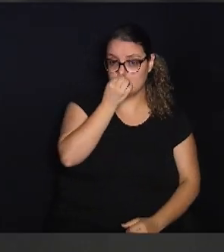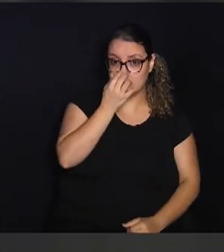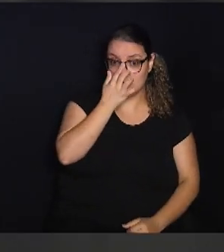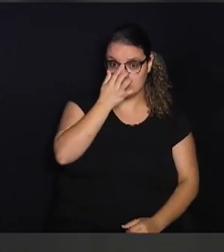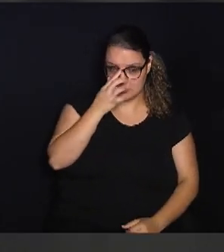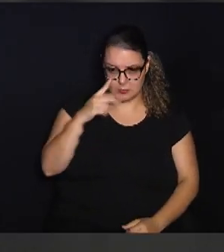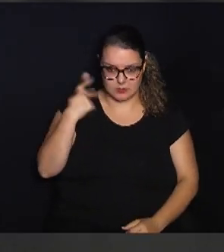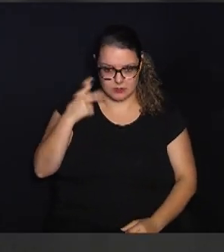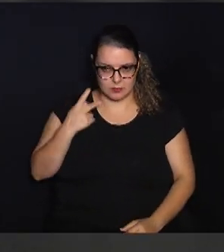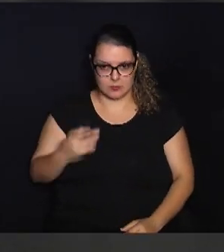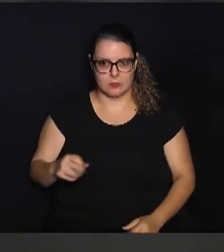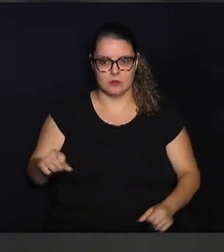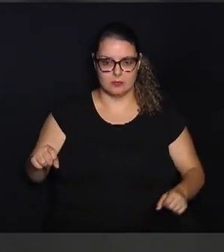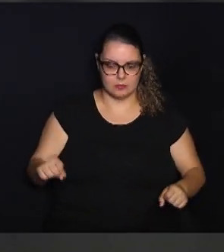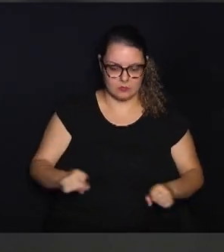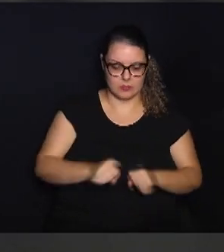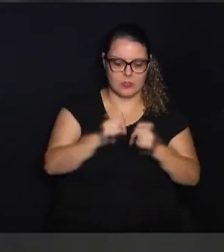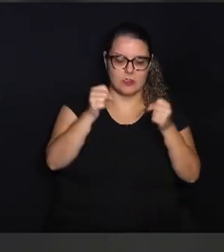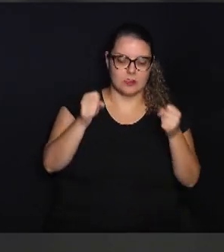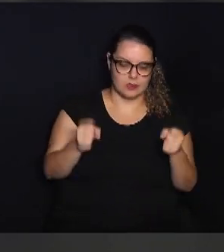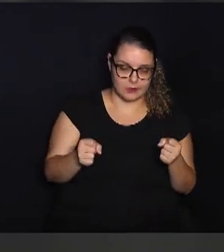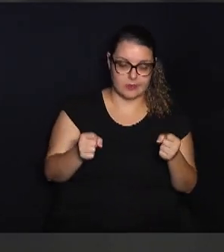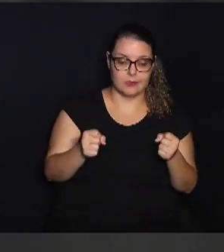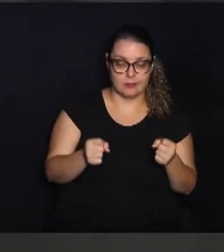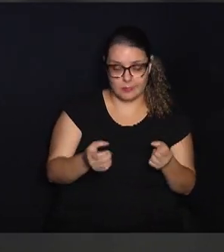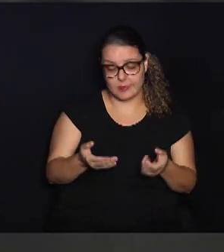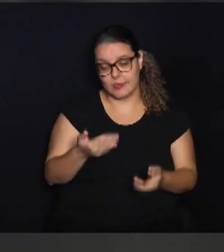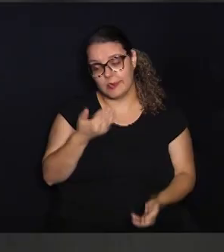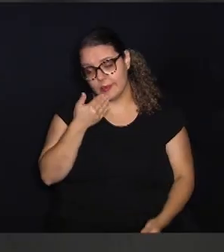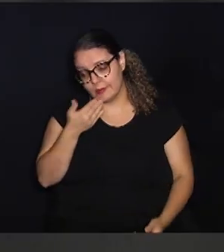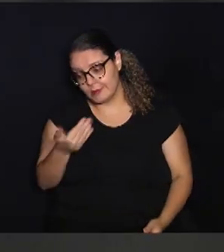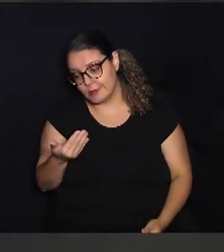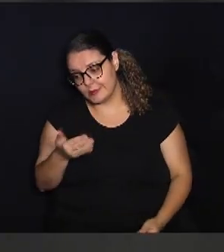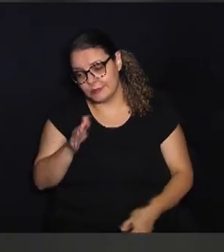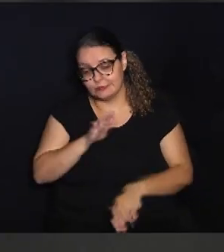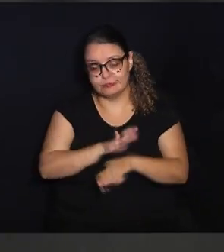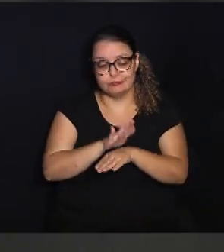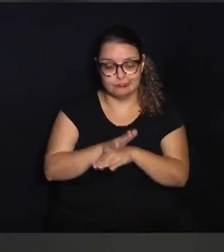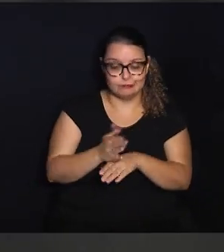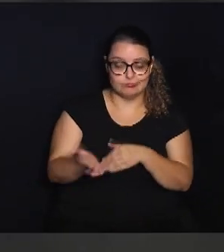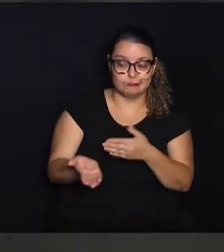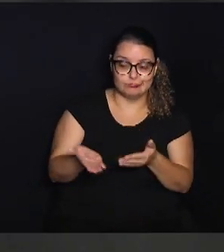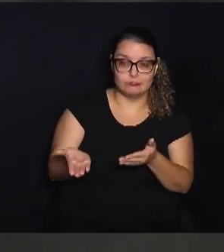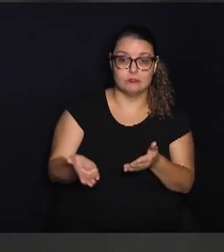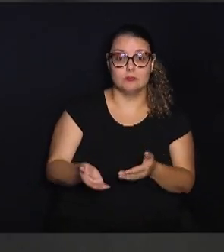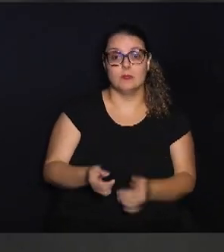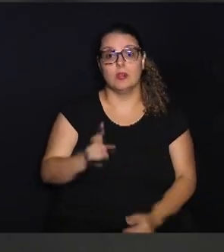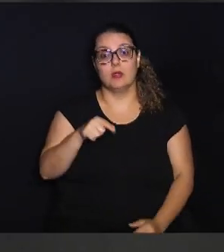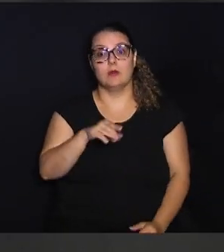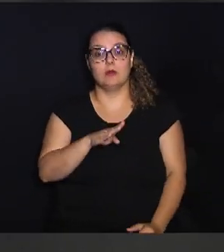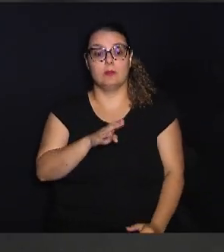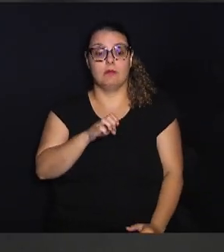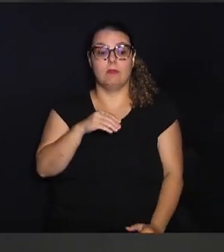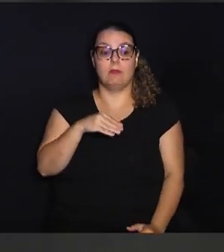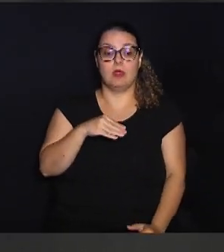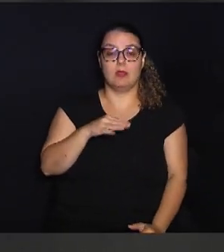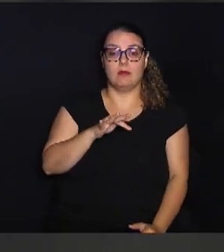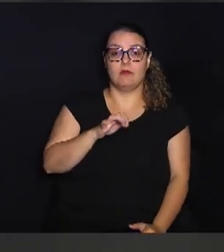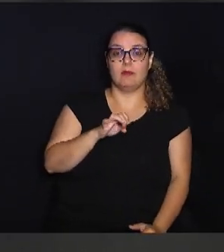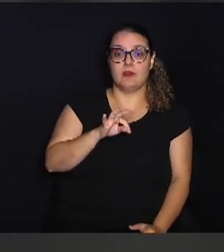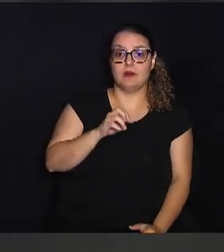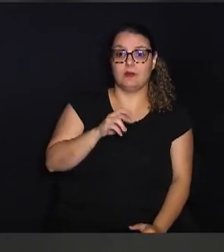sempre aí para quebrar os galhos, os favores da população, eles são os grandes benfeitores, só que eles têm